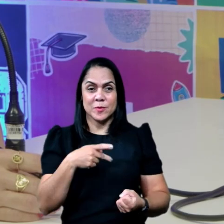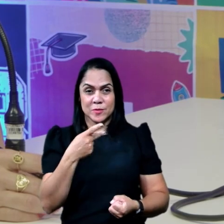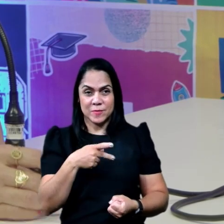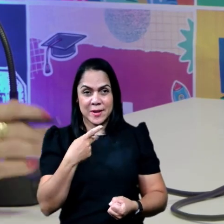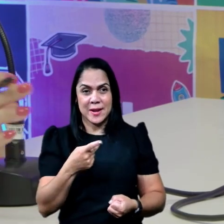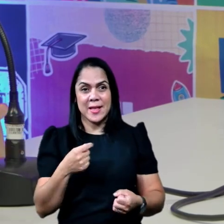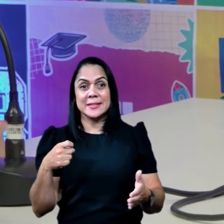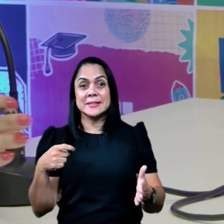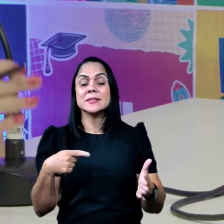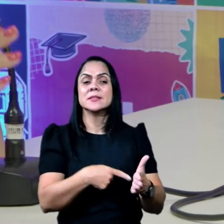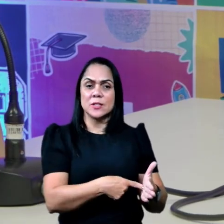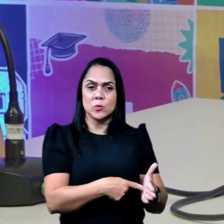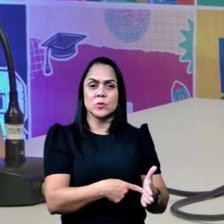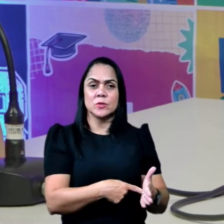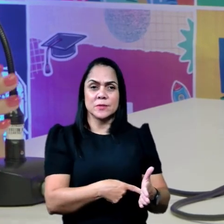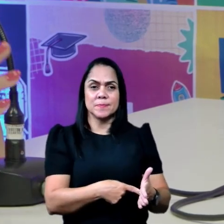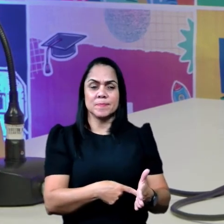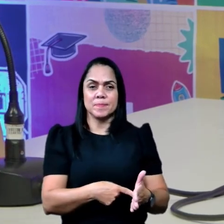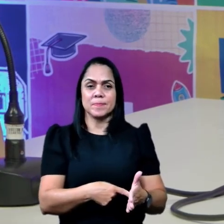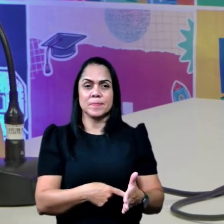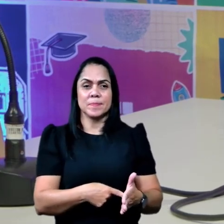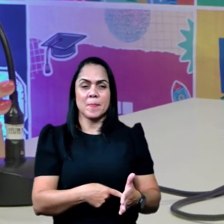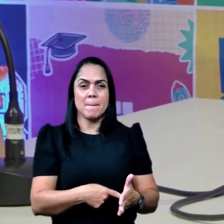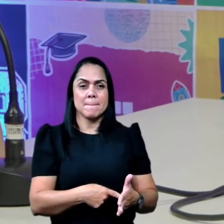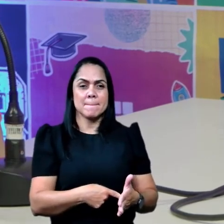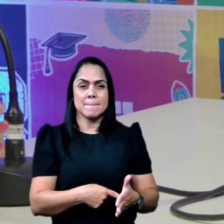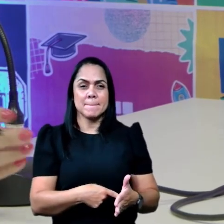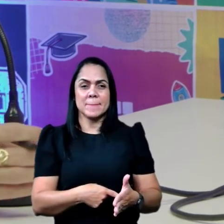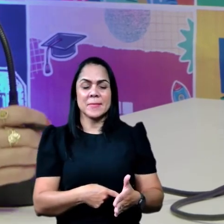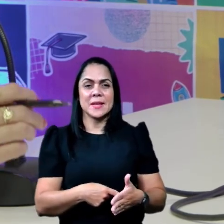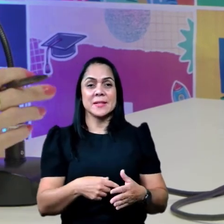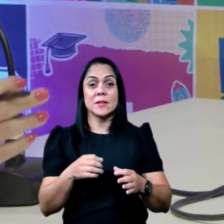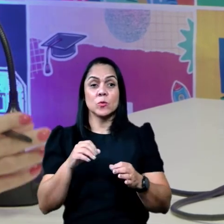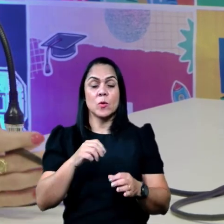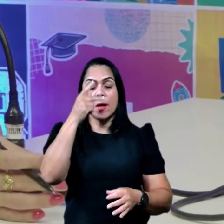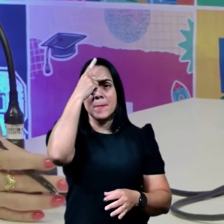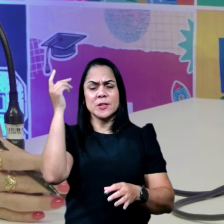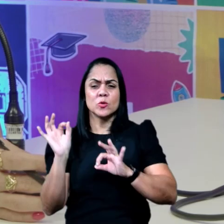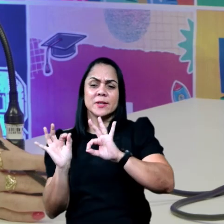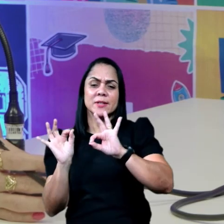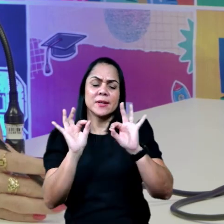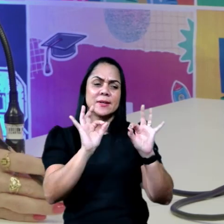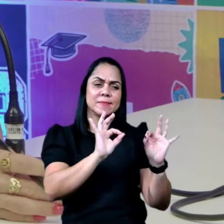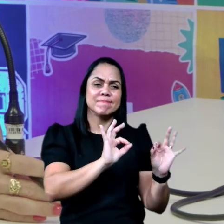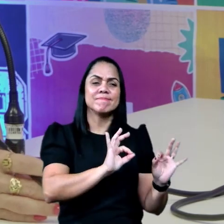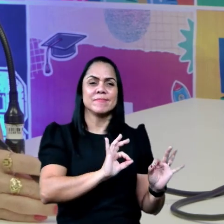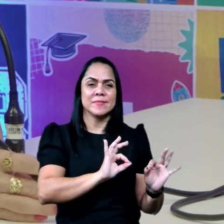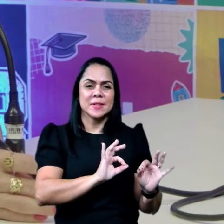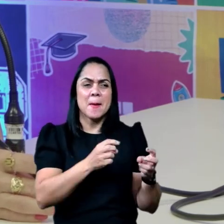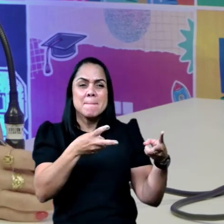denúncia? Claro. Então, digamos que aí quem está nos escutando conseguiu identificar de alguma